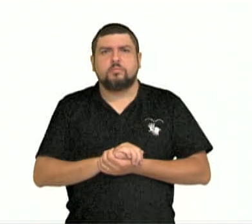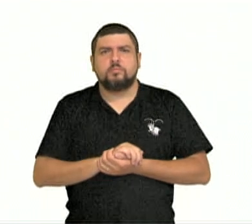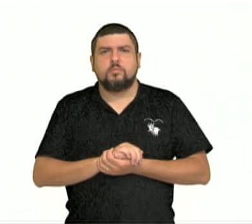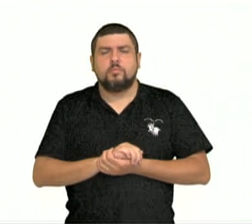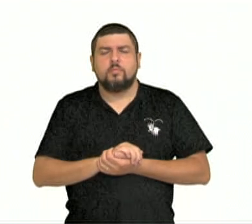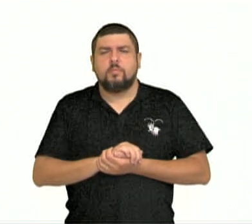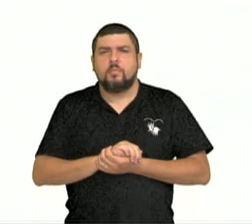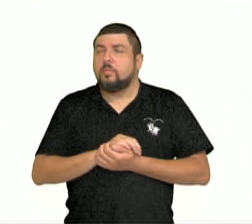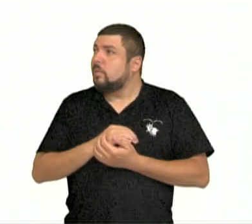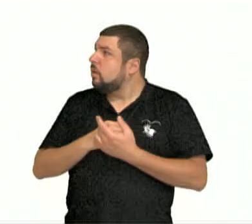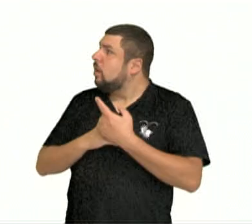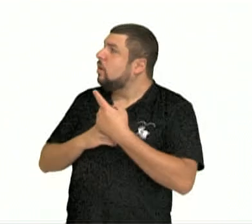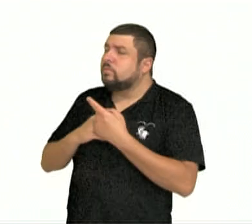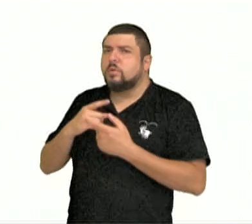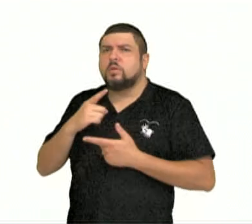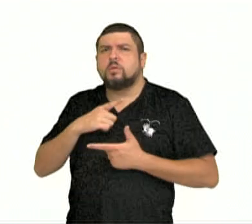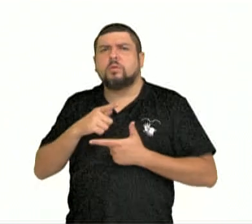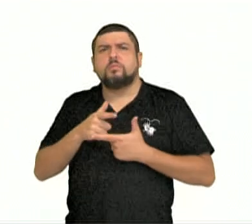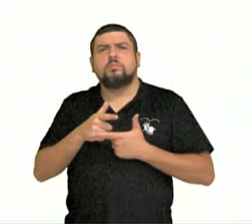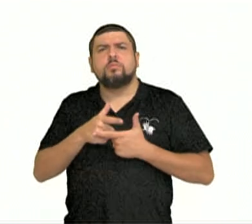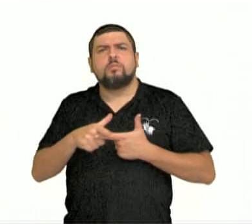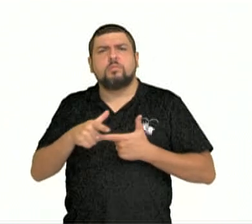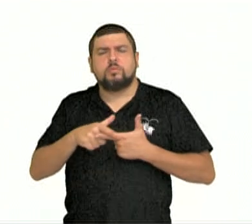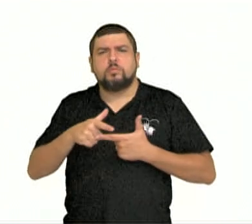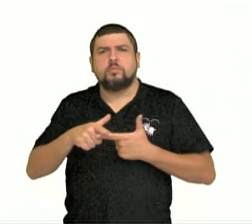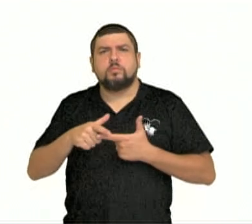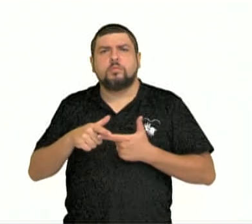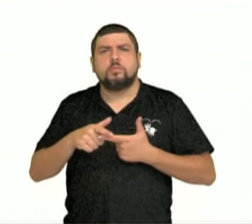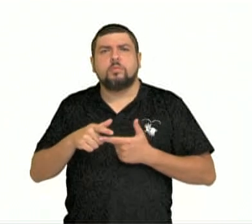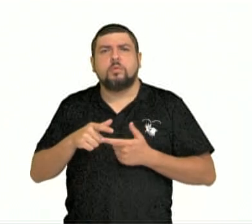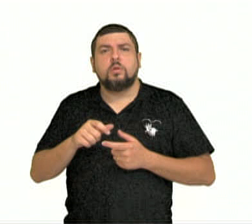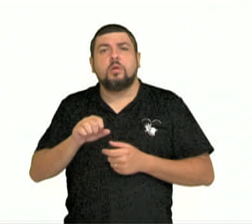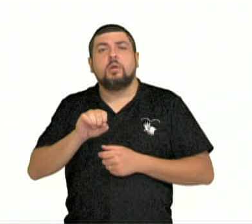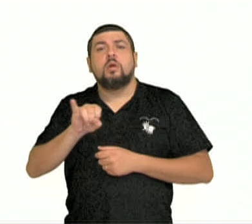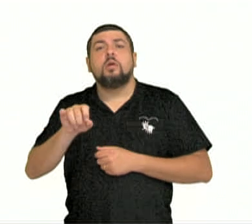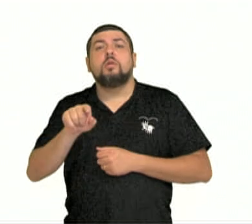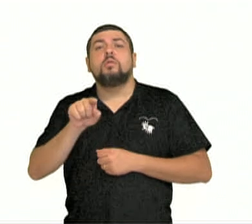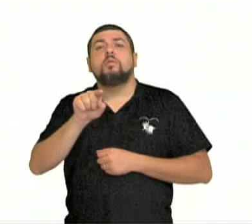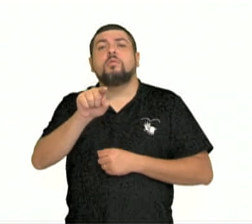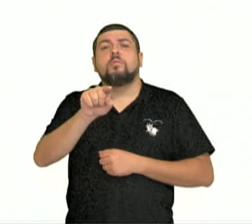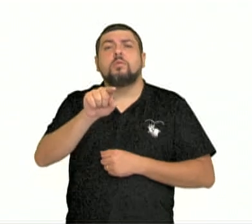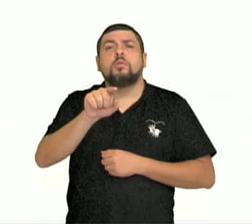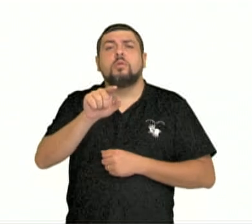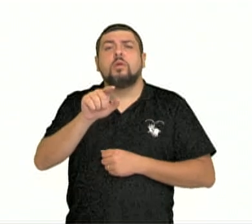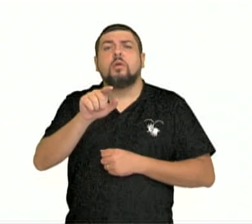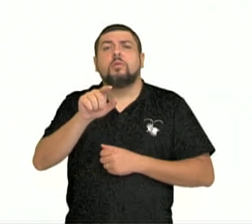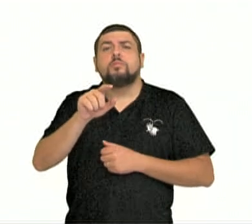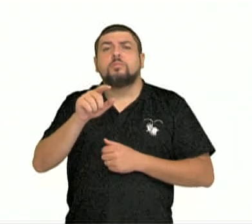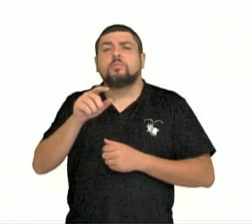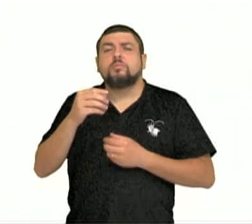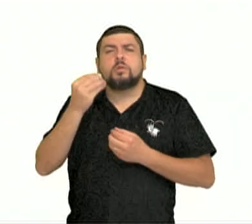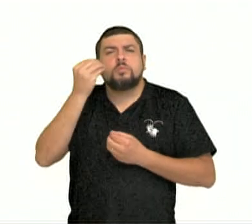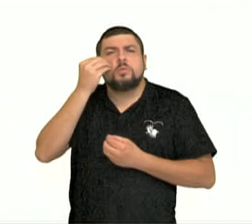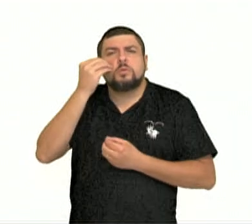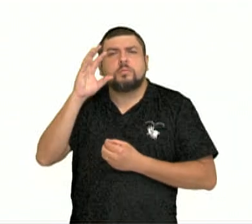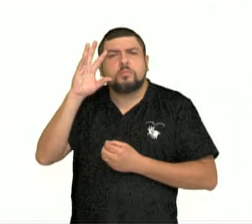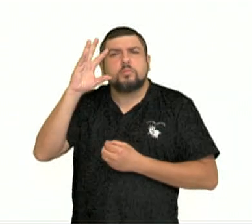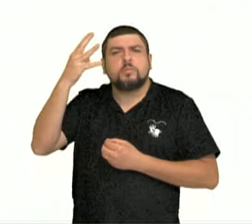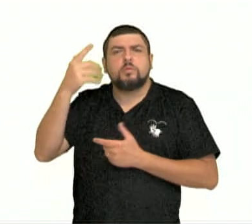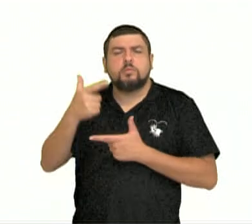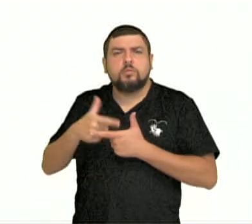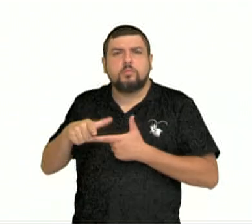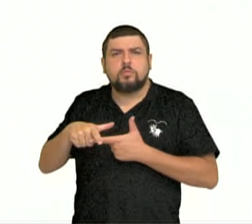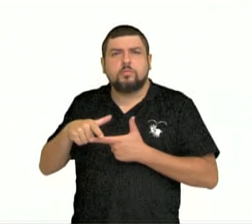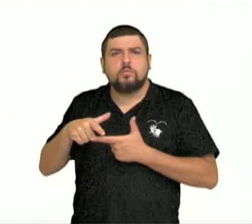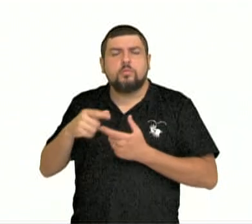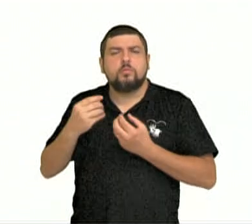charge? O que você faria para reivindicar a solução desse problema? Que tipo